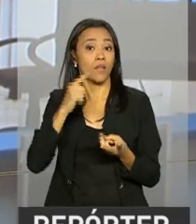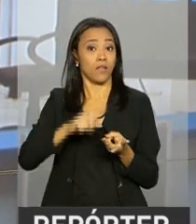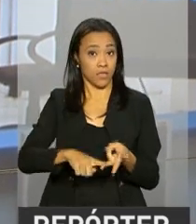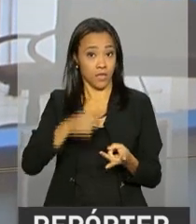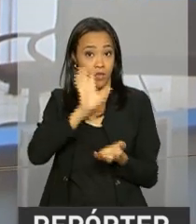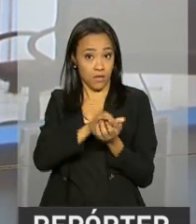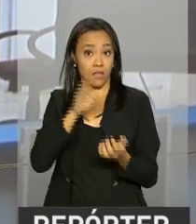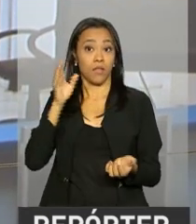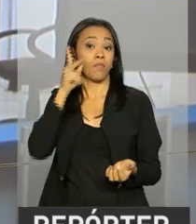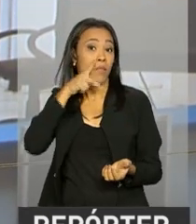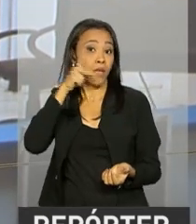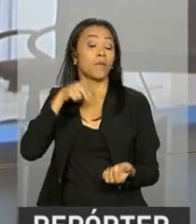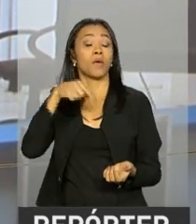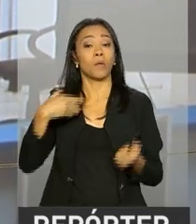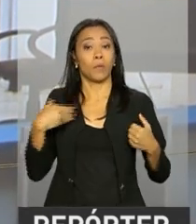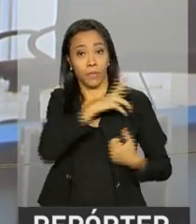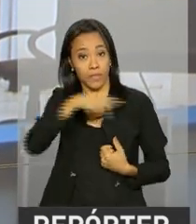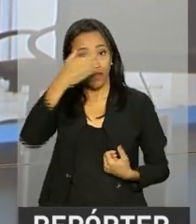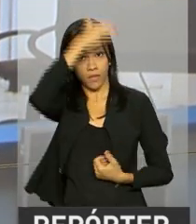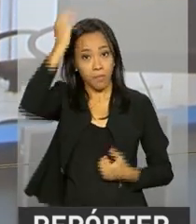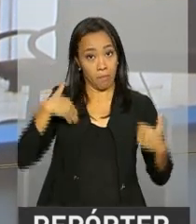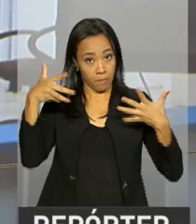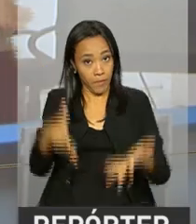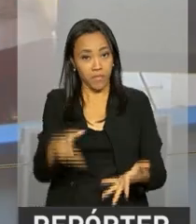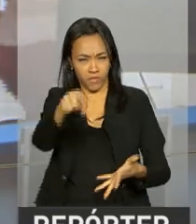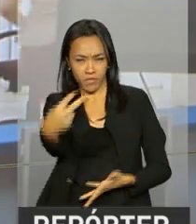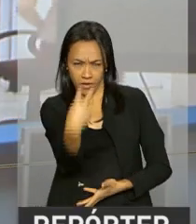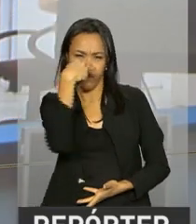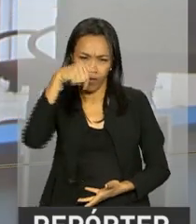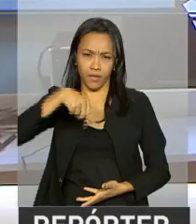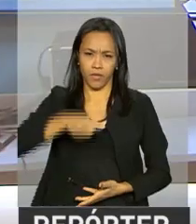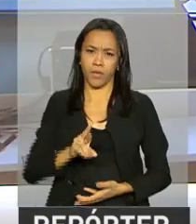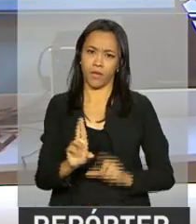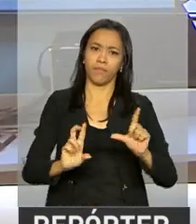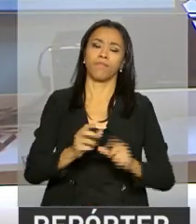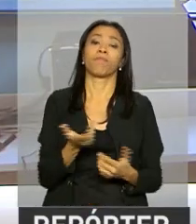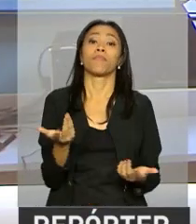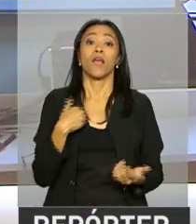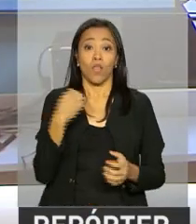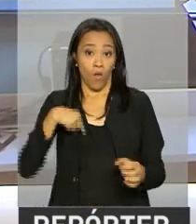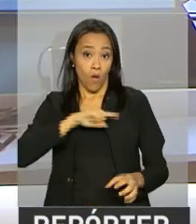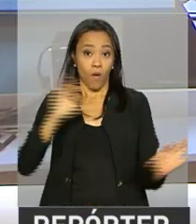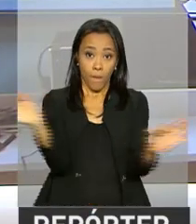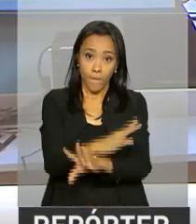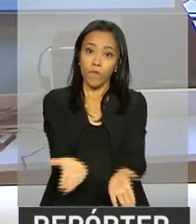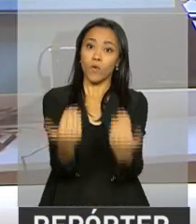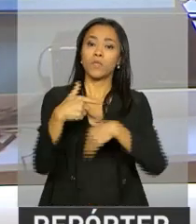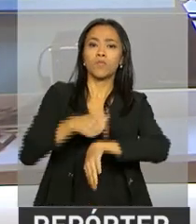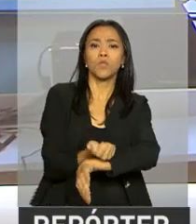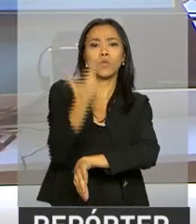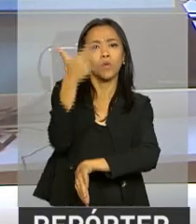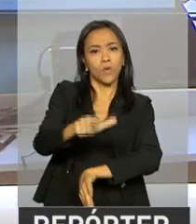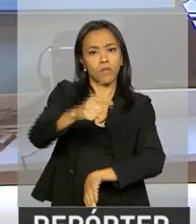Paraíba. O presidente Michel Temer participa da cerimônia e você acompanha ao vivo aqui na NBR. Nós ficamos por aqui, voltamos ao meio-dia na próxima